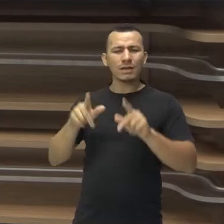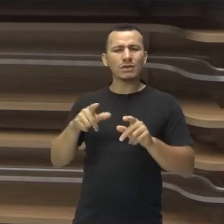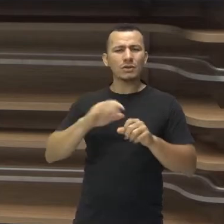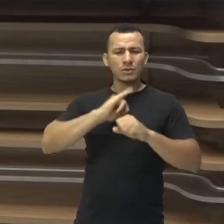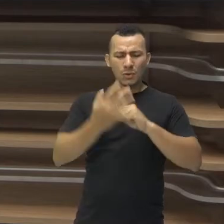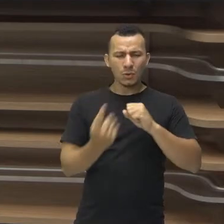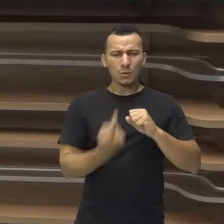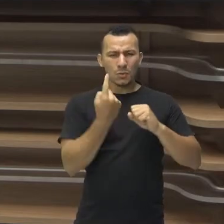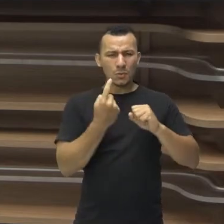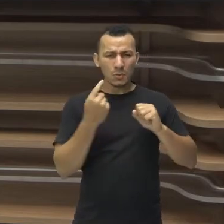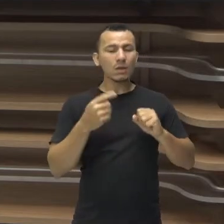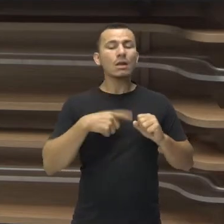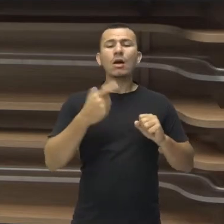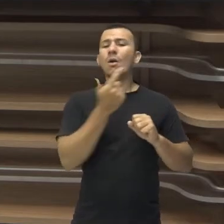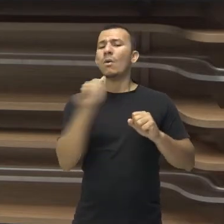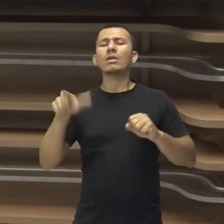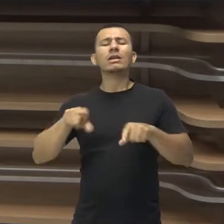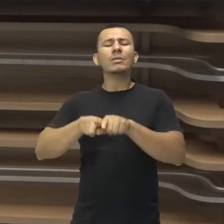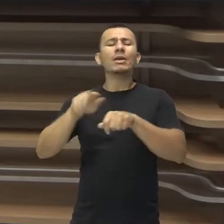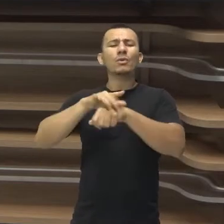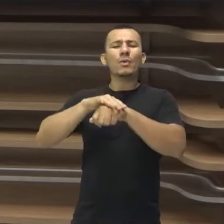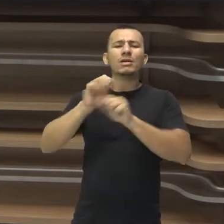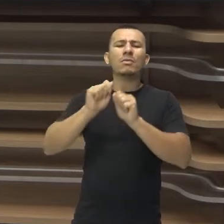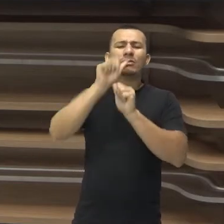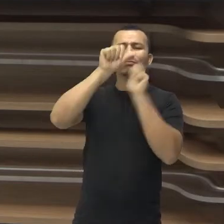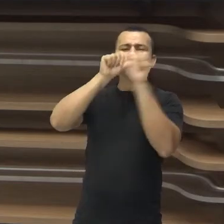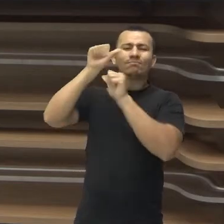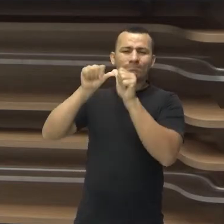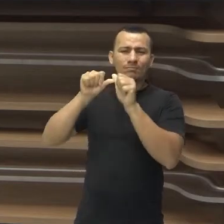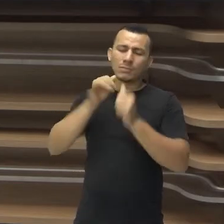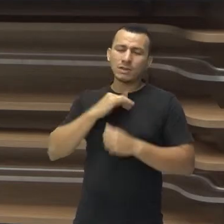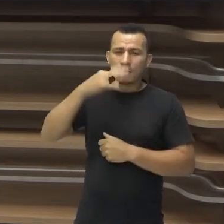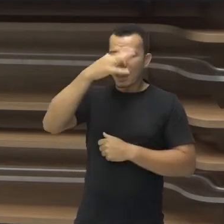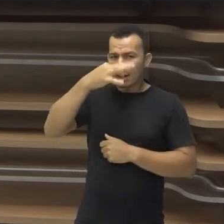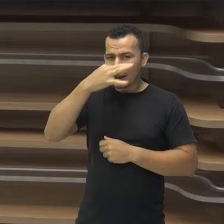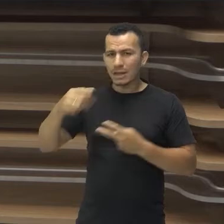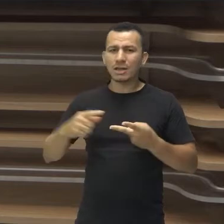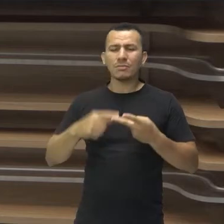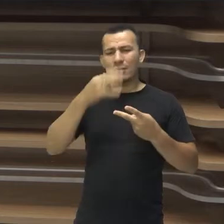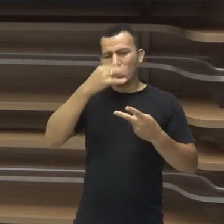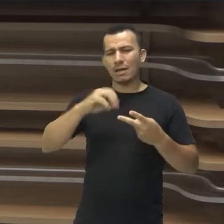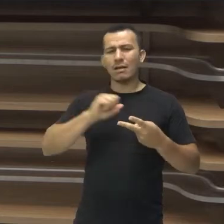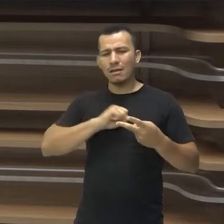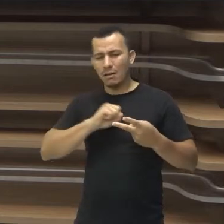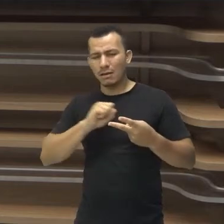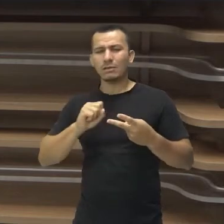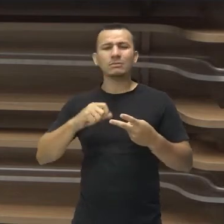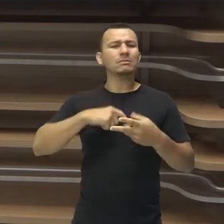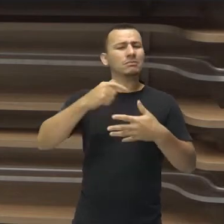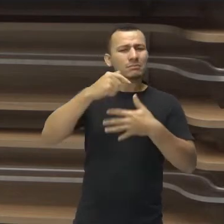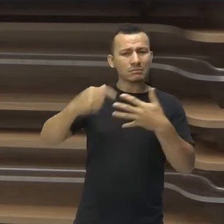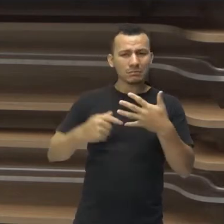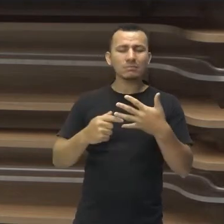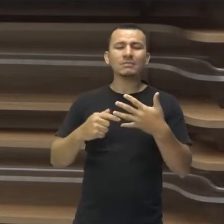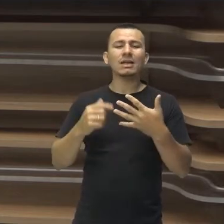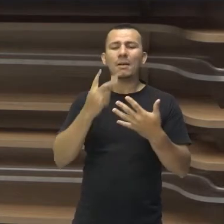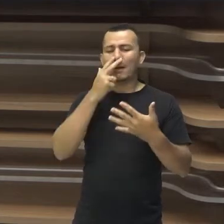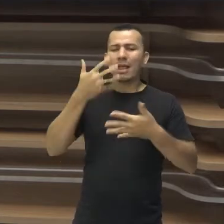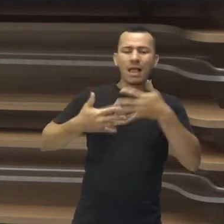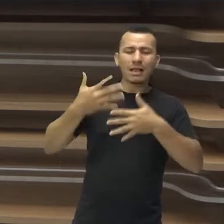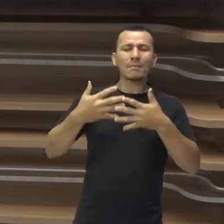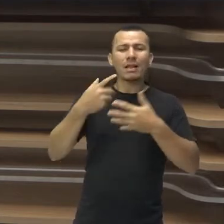doenças ou situações ali podem também influenciar, como a gripe, um resfriado, a sinusite. Elas acabam